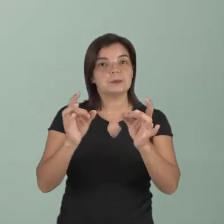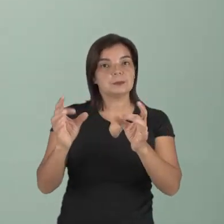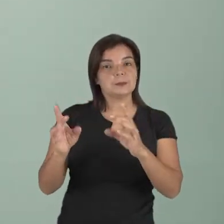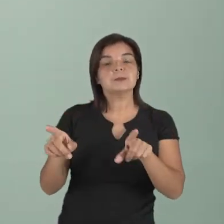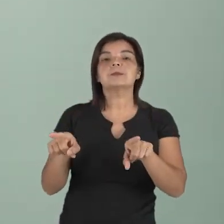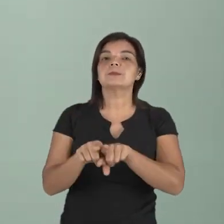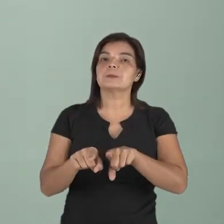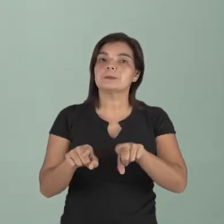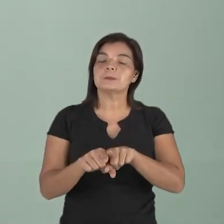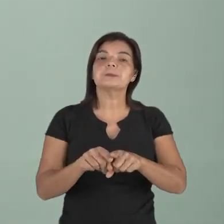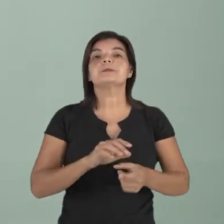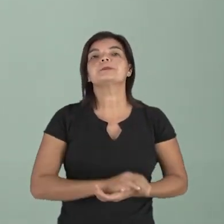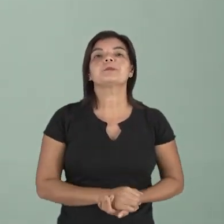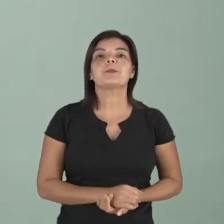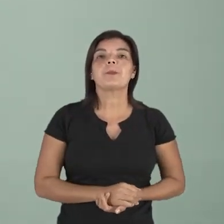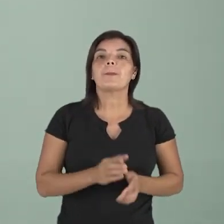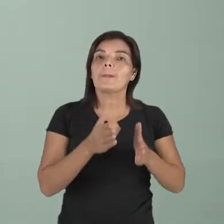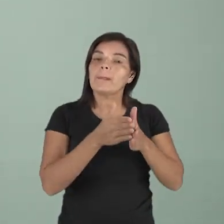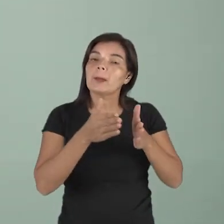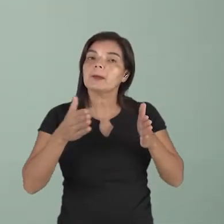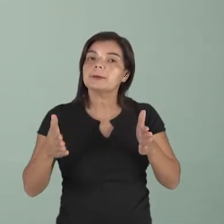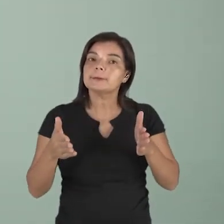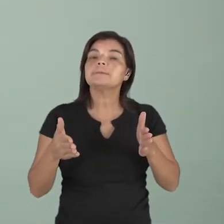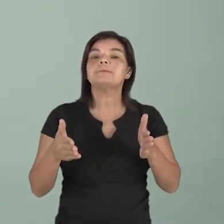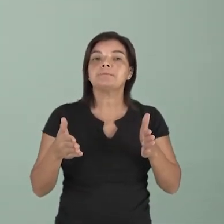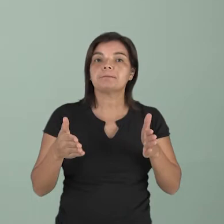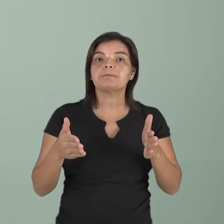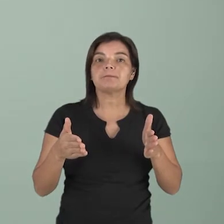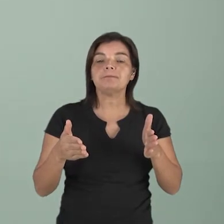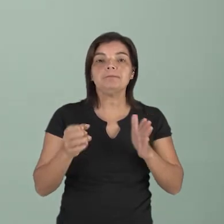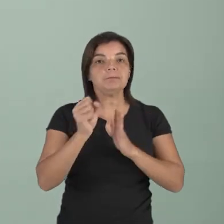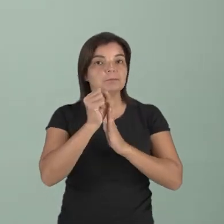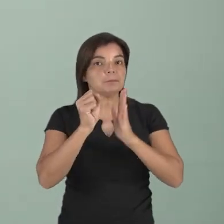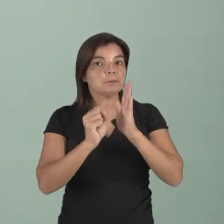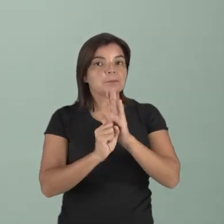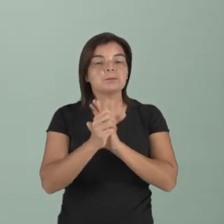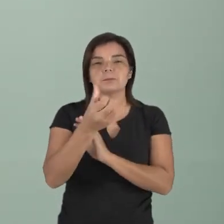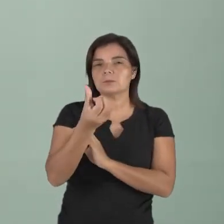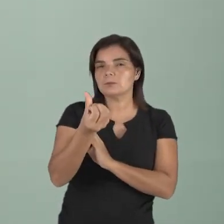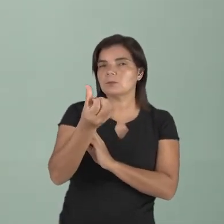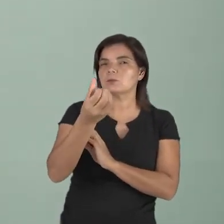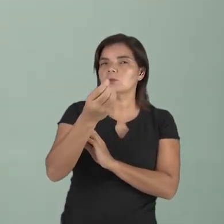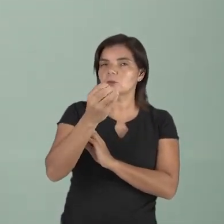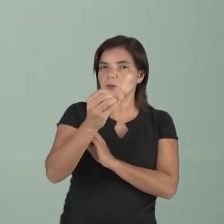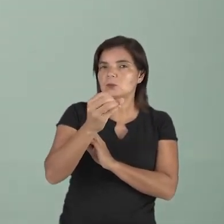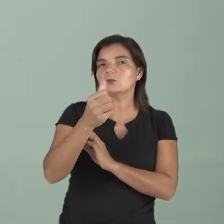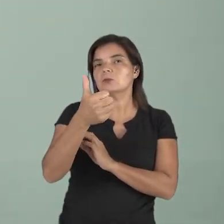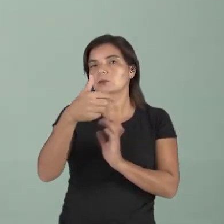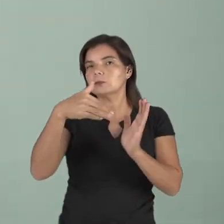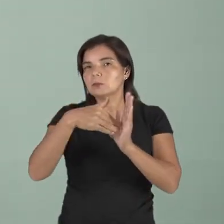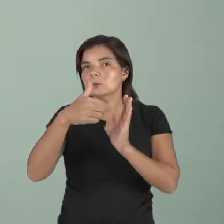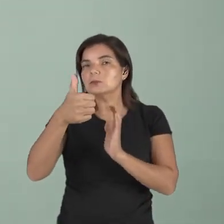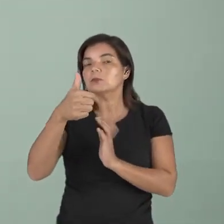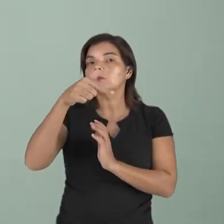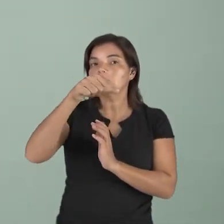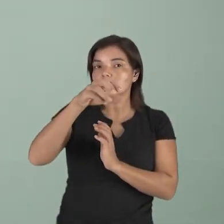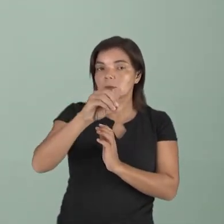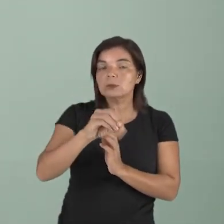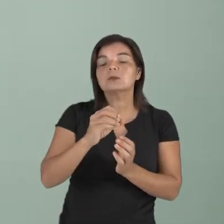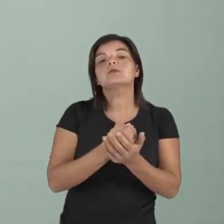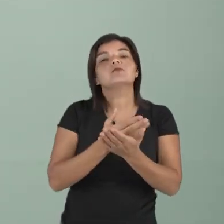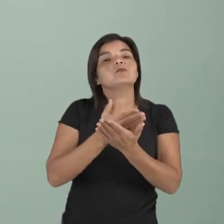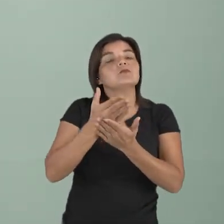e comercializadas. Nesse período também da década de 60 de 1960 e